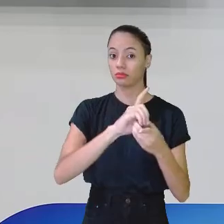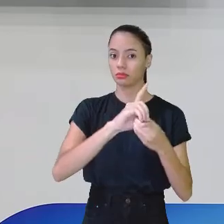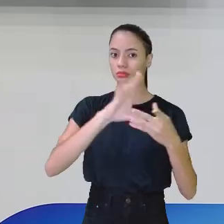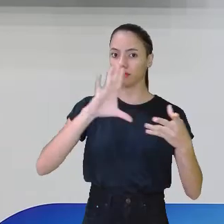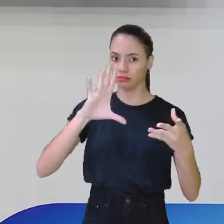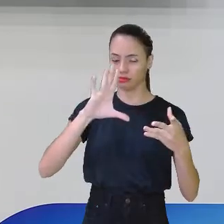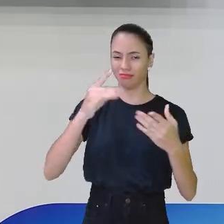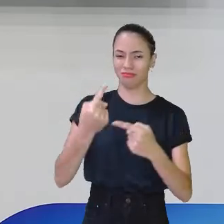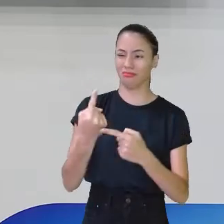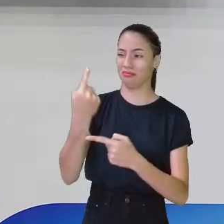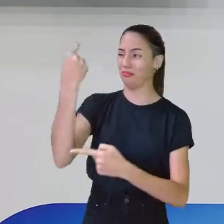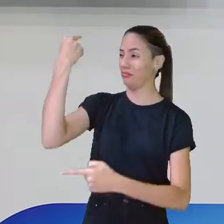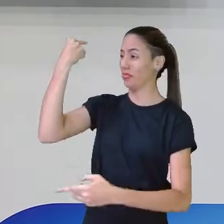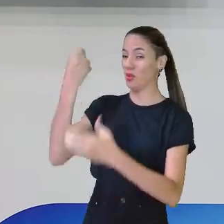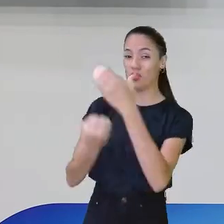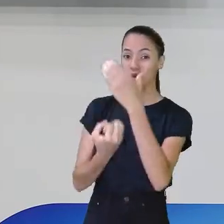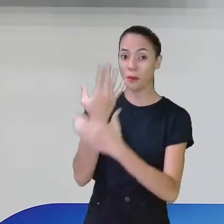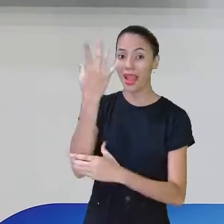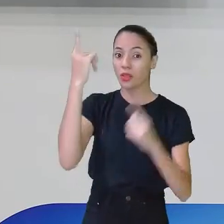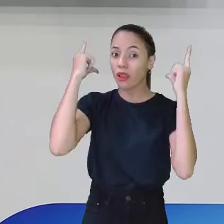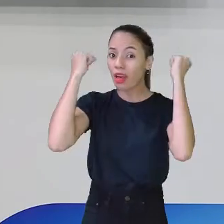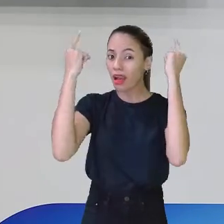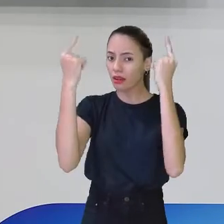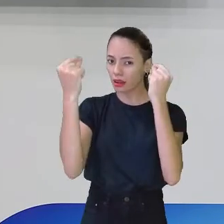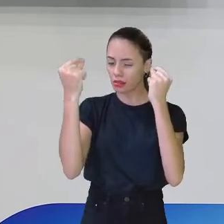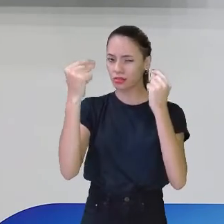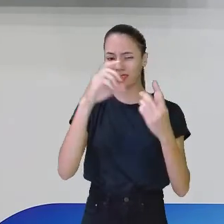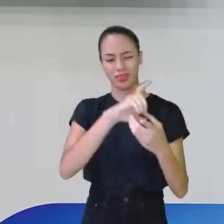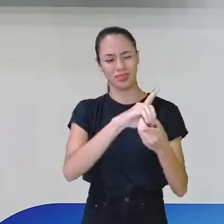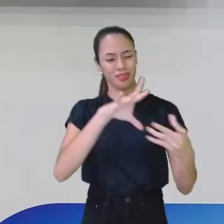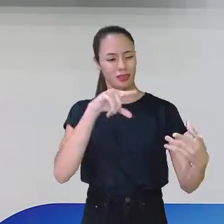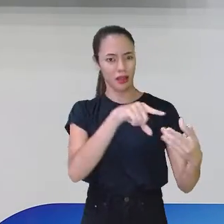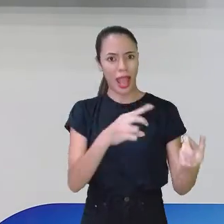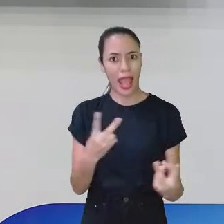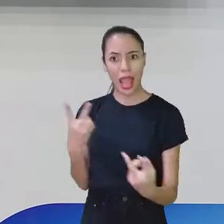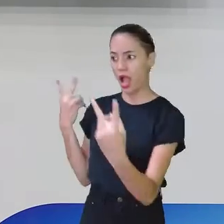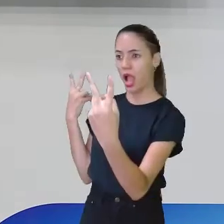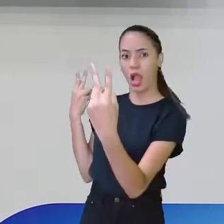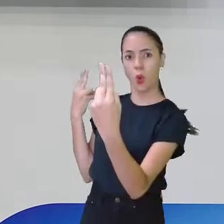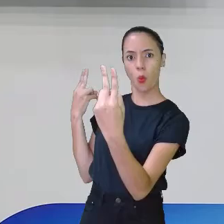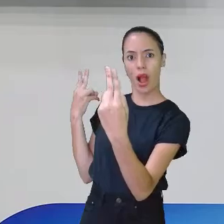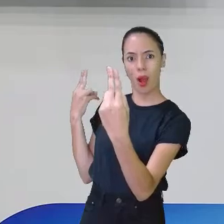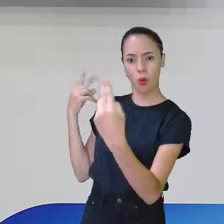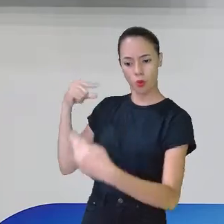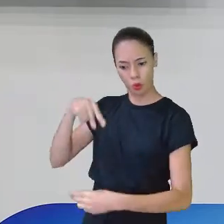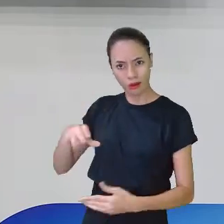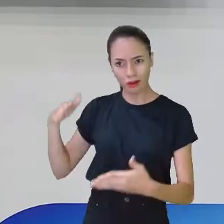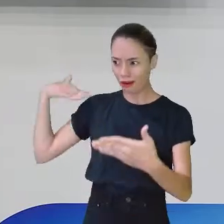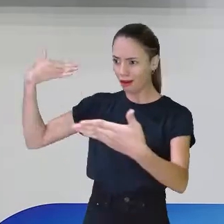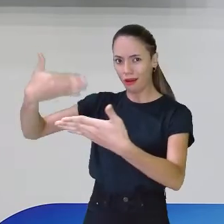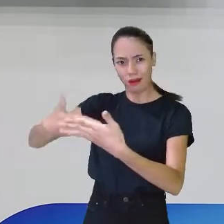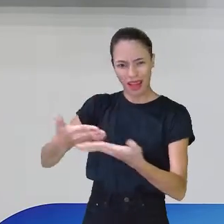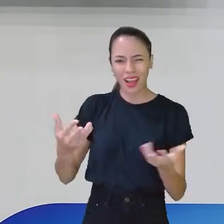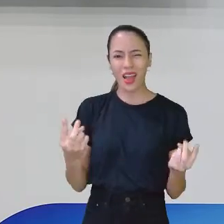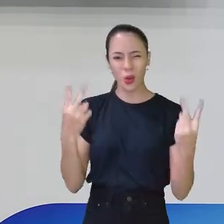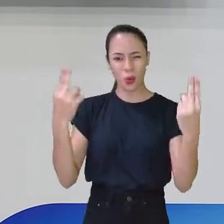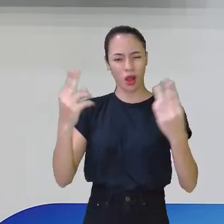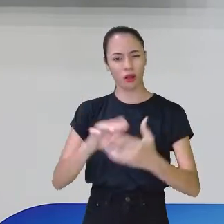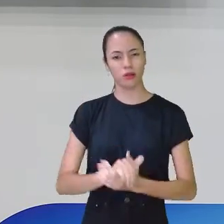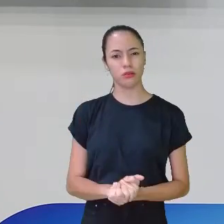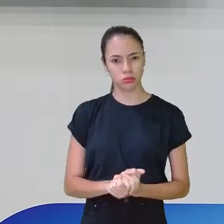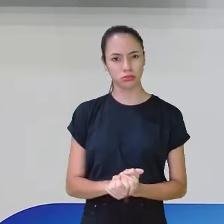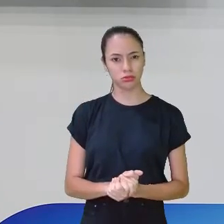seu surgimento, lá na Grécia Antiga, ela foi a mesma? Foi lidada, né, ali a forma de exercer